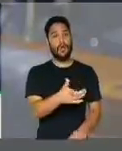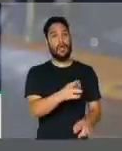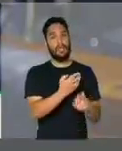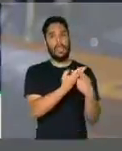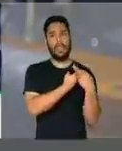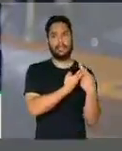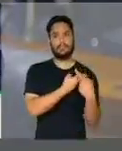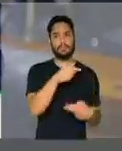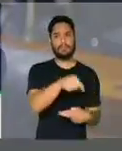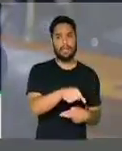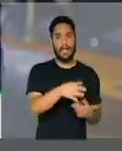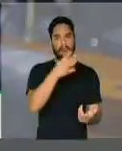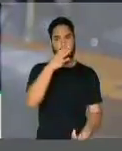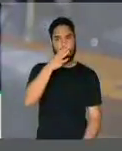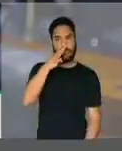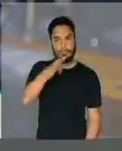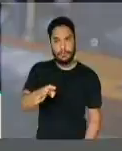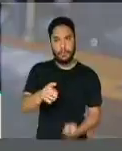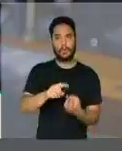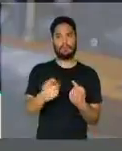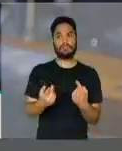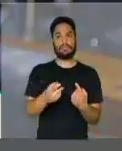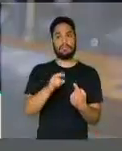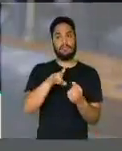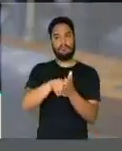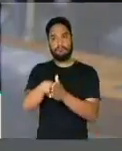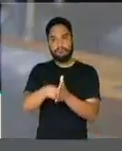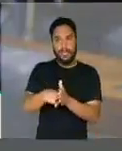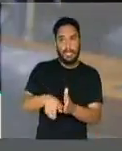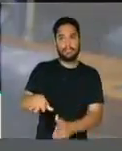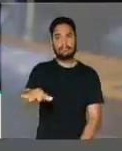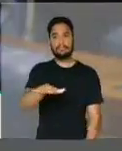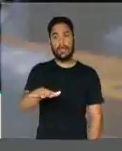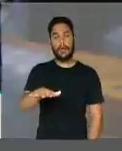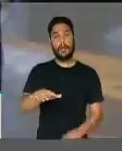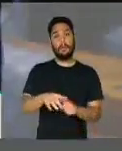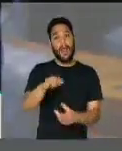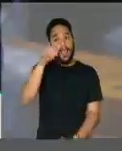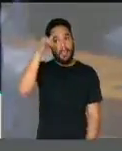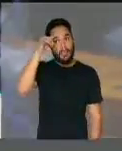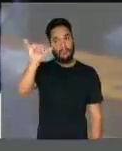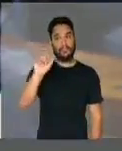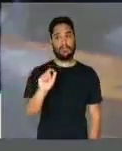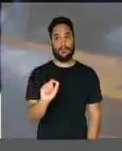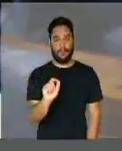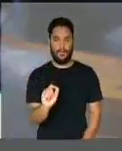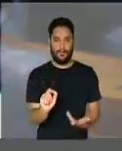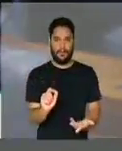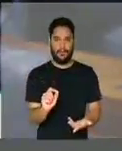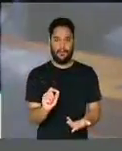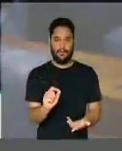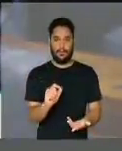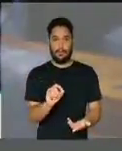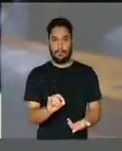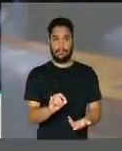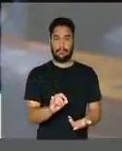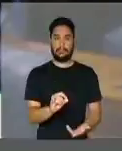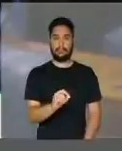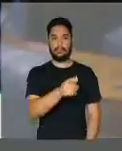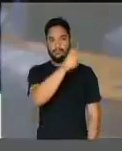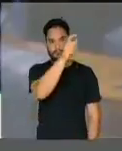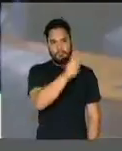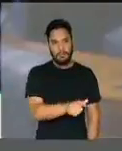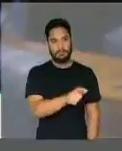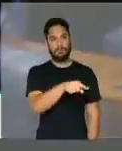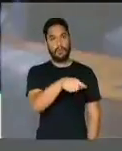responsáveis pelas denúncias, pelas investigações, para que não existam, uma vez que se trata de exercício